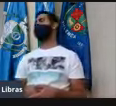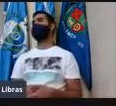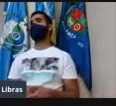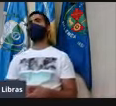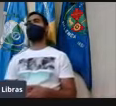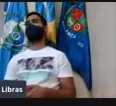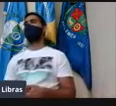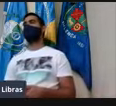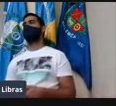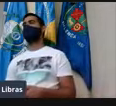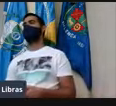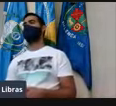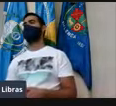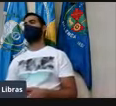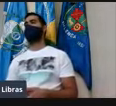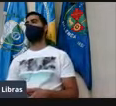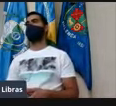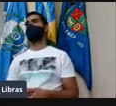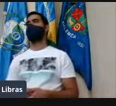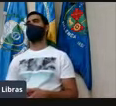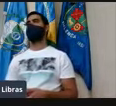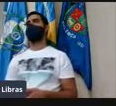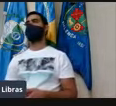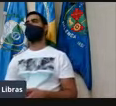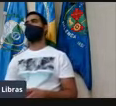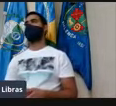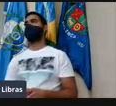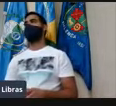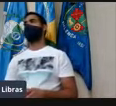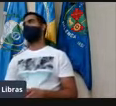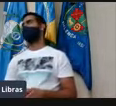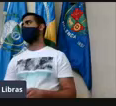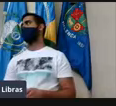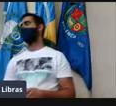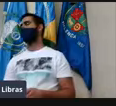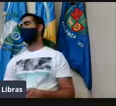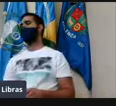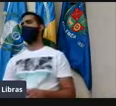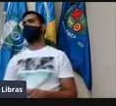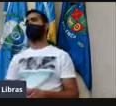Primeira pessoa a votar é o mensagem 19.